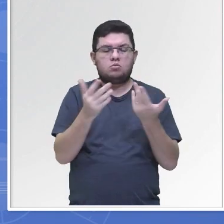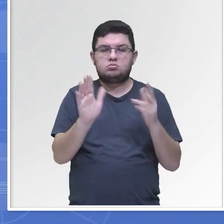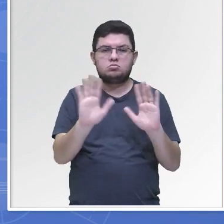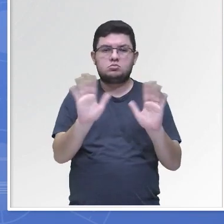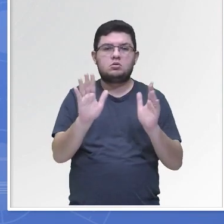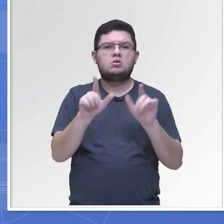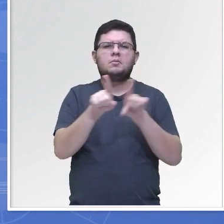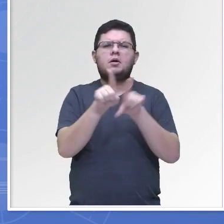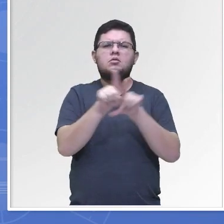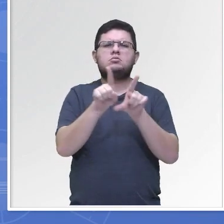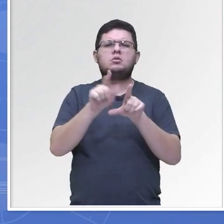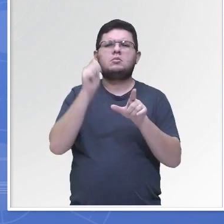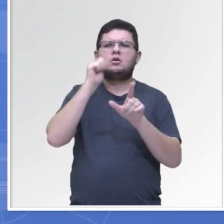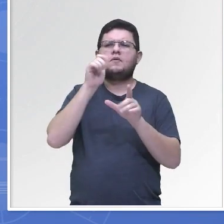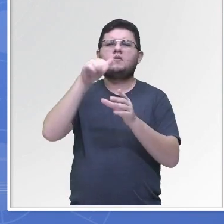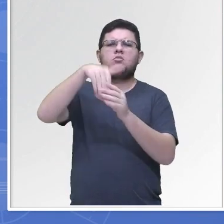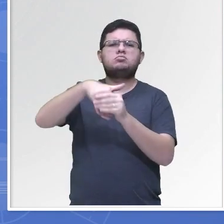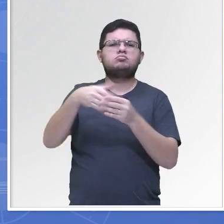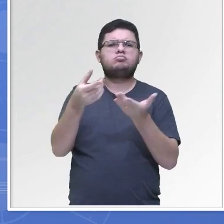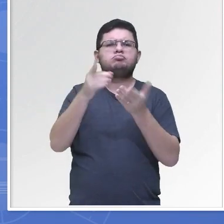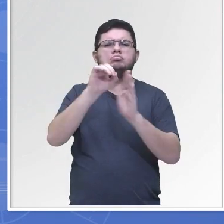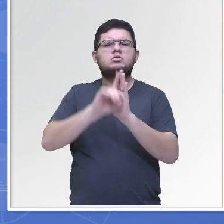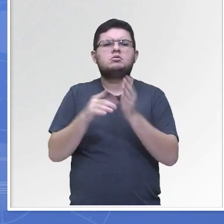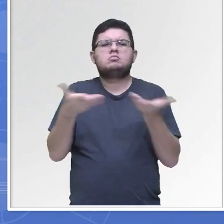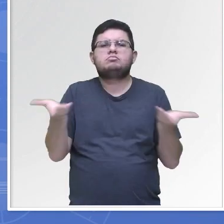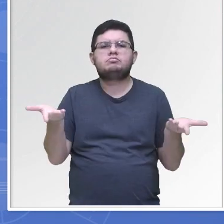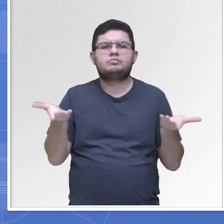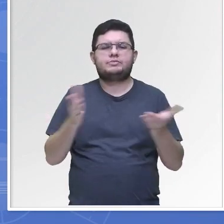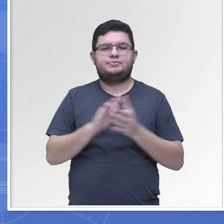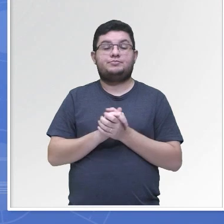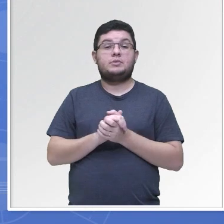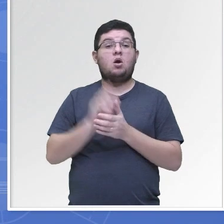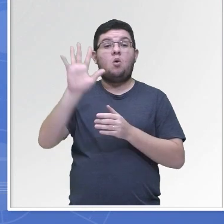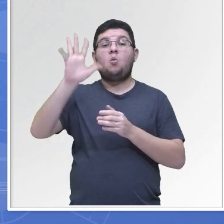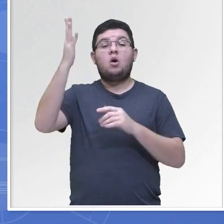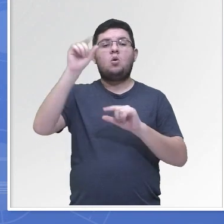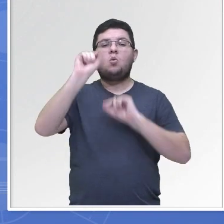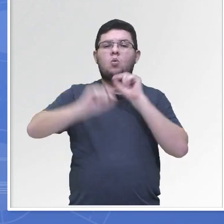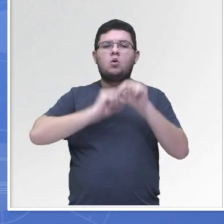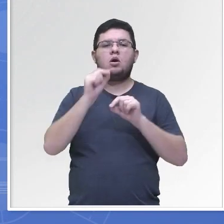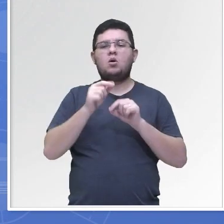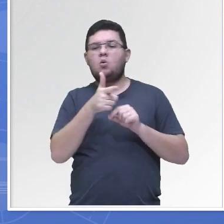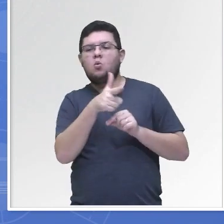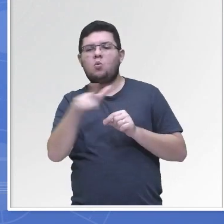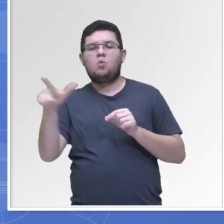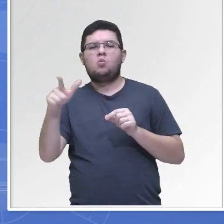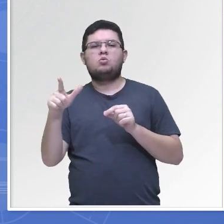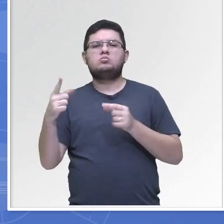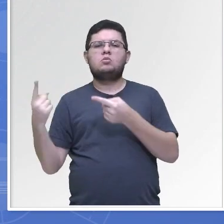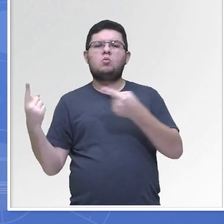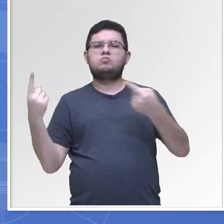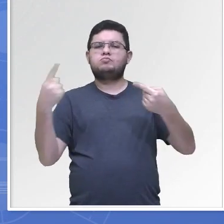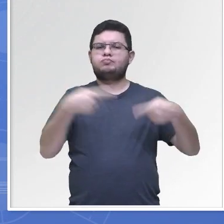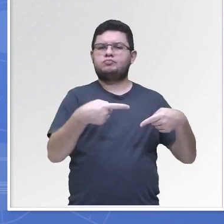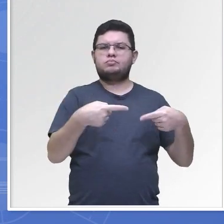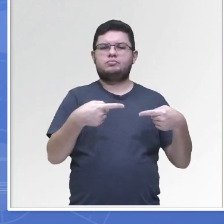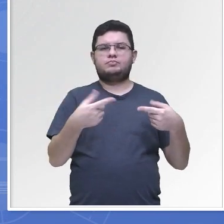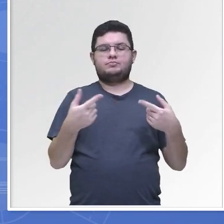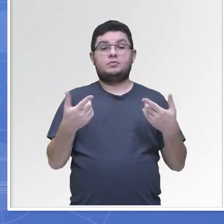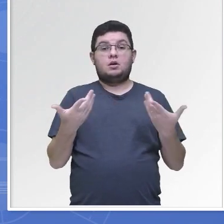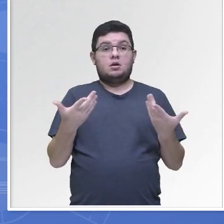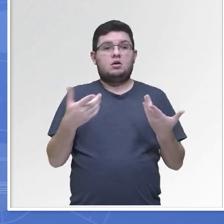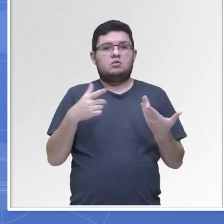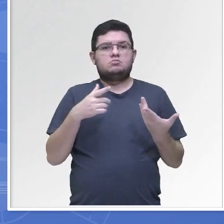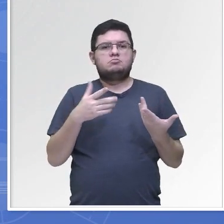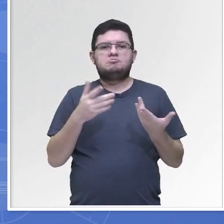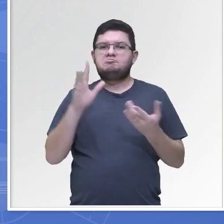reação, obviamente, sobretudo dos políticos defensores de Floriano, que era o vice, lembram? E membros da Marinha. O